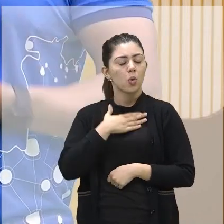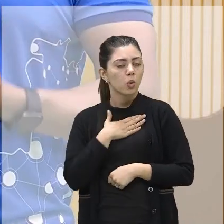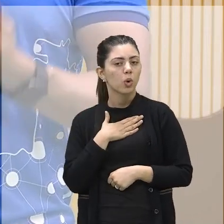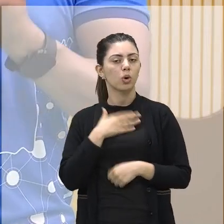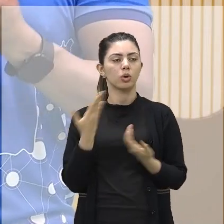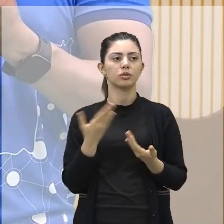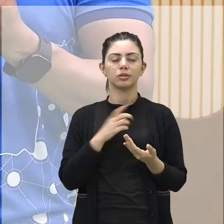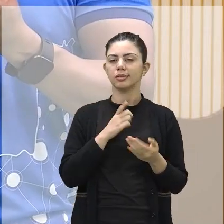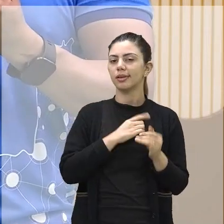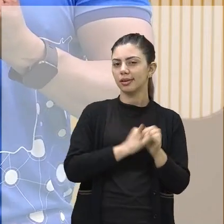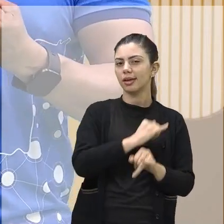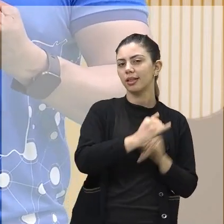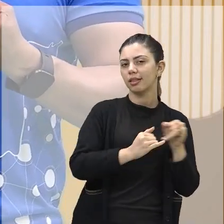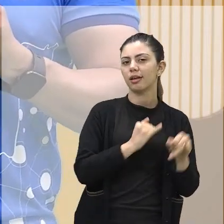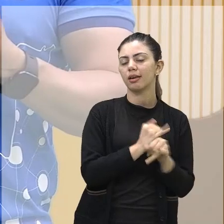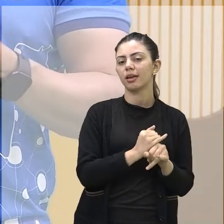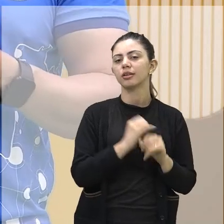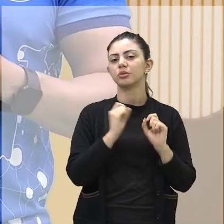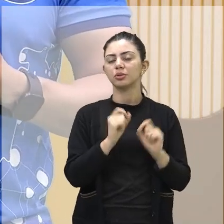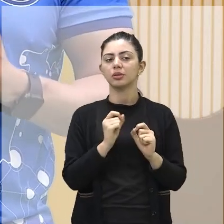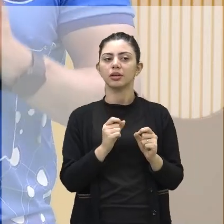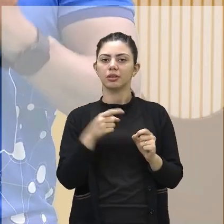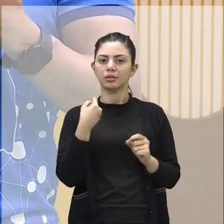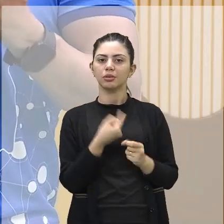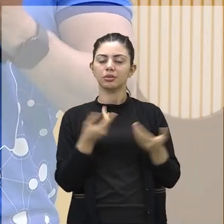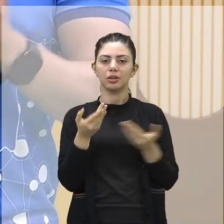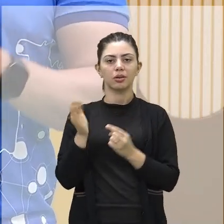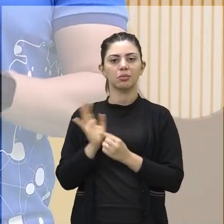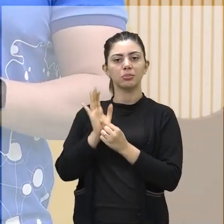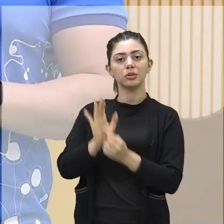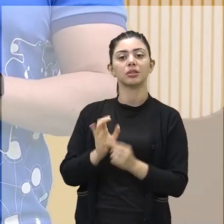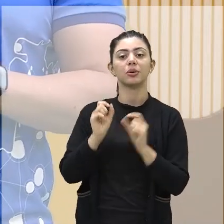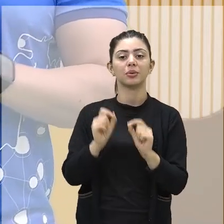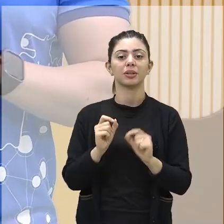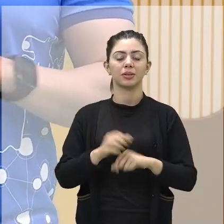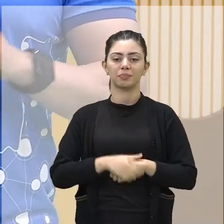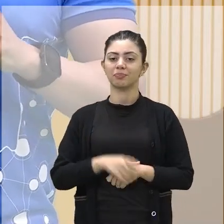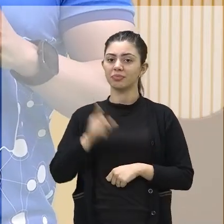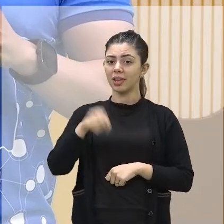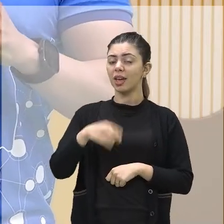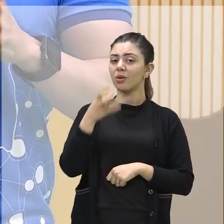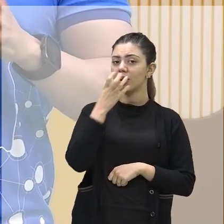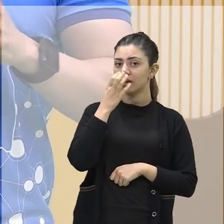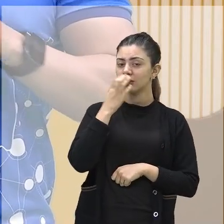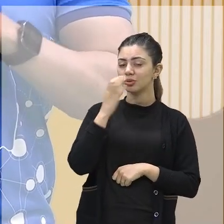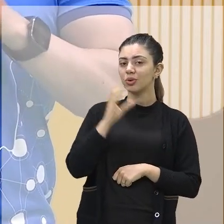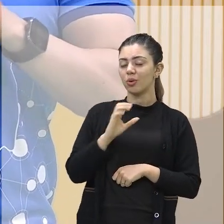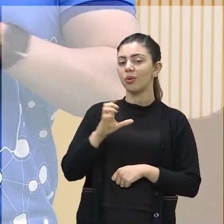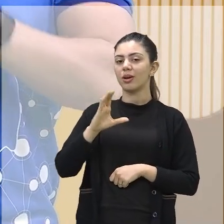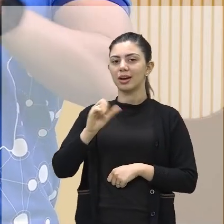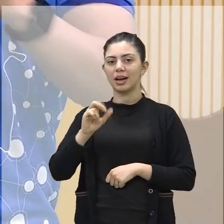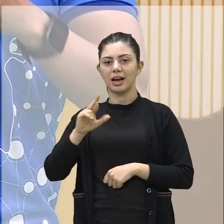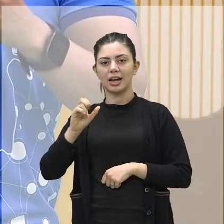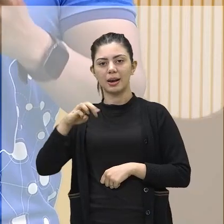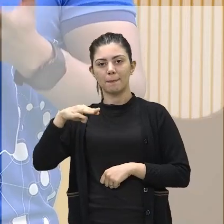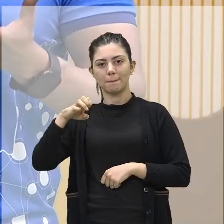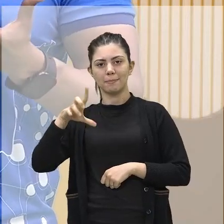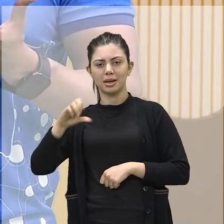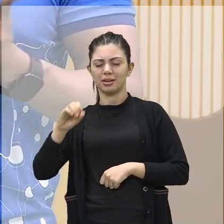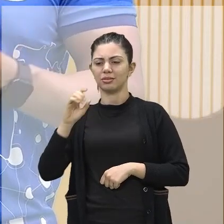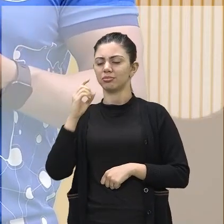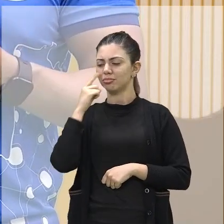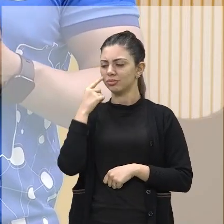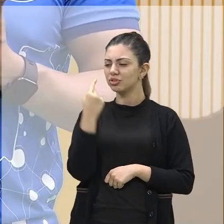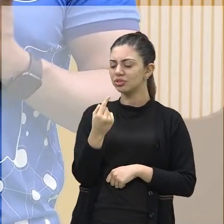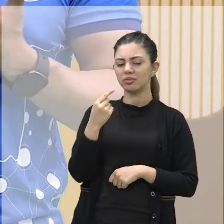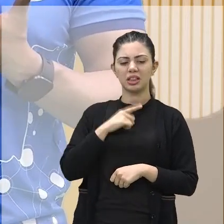da internet, na realidade, para as nossas vivências, o cachorro caramelo, né? Que é o doguinho que é encontrado em toda a